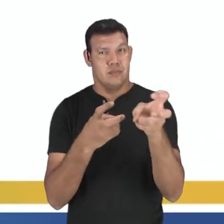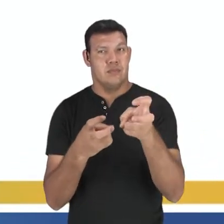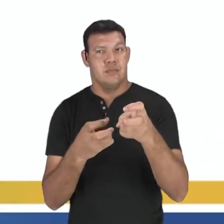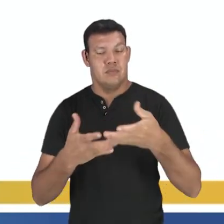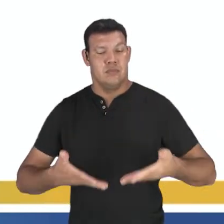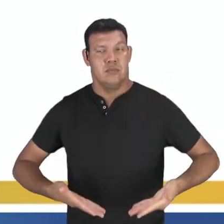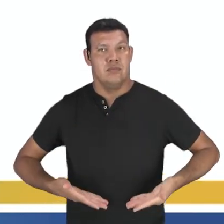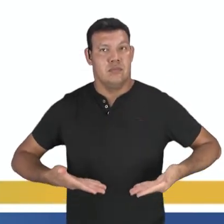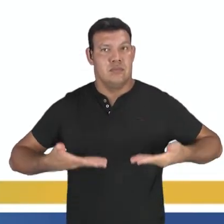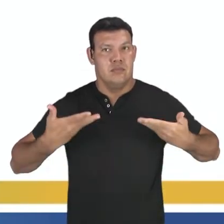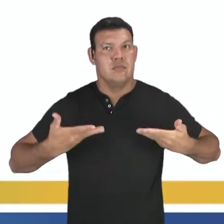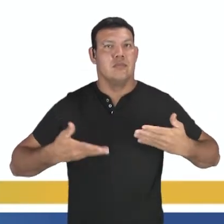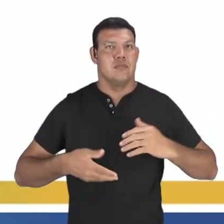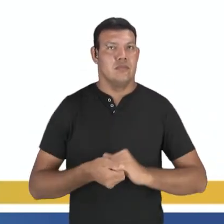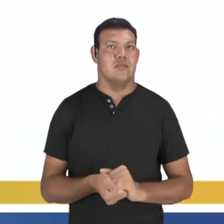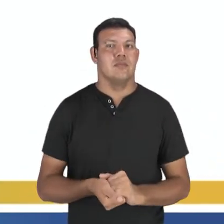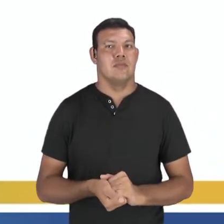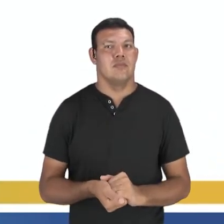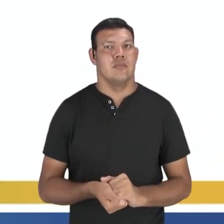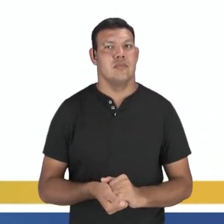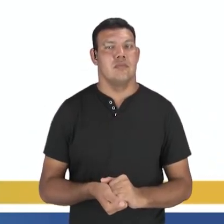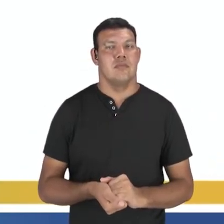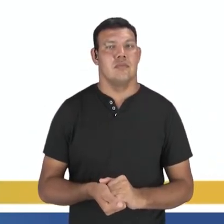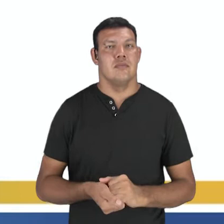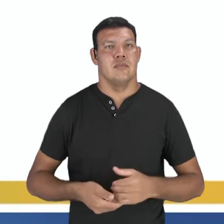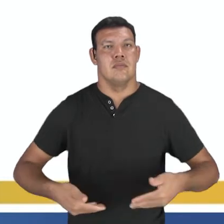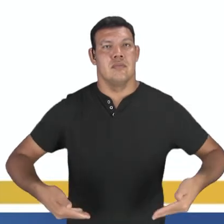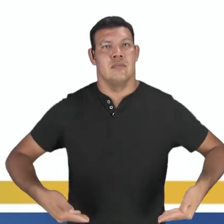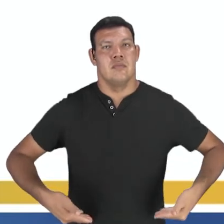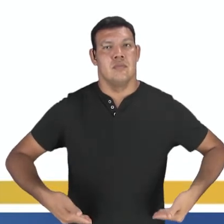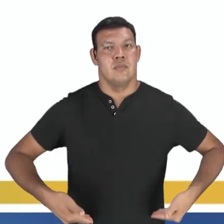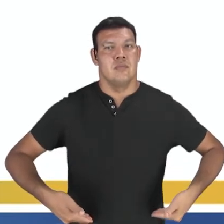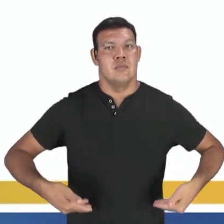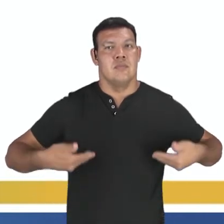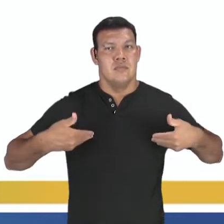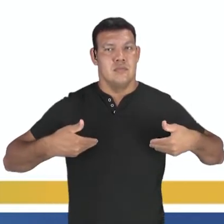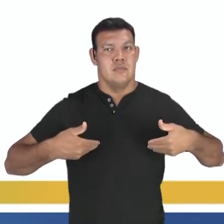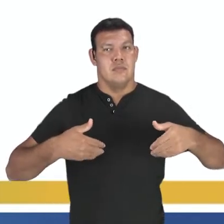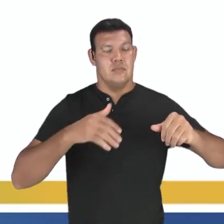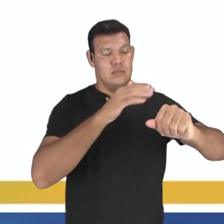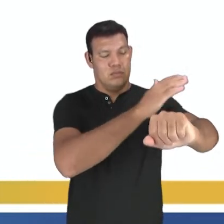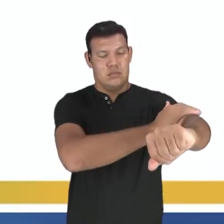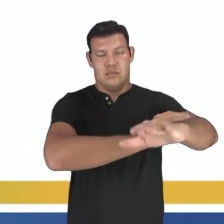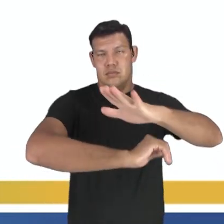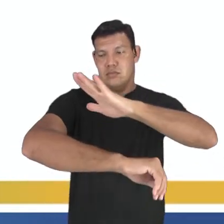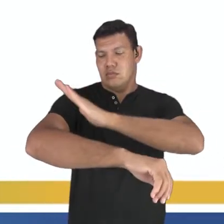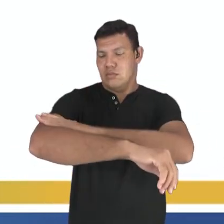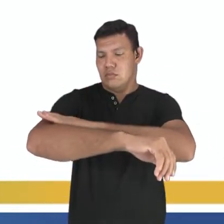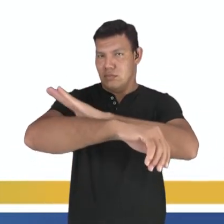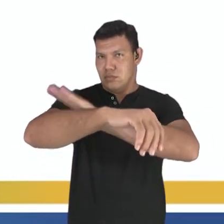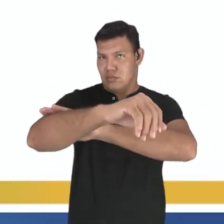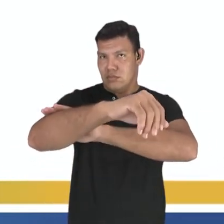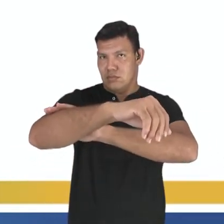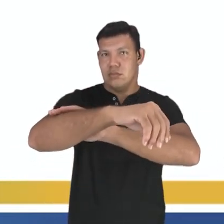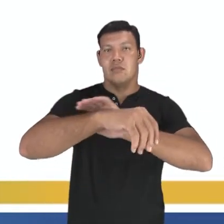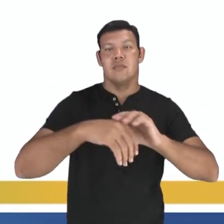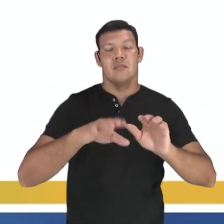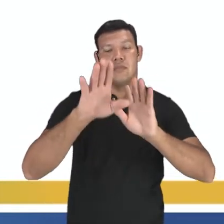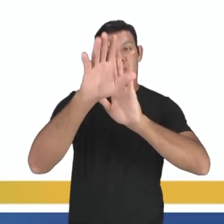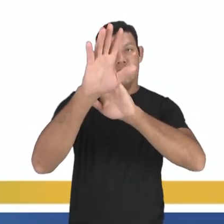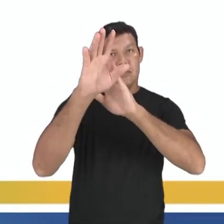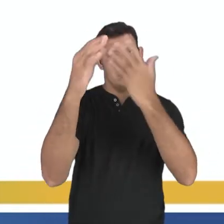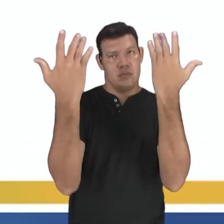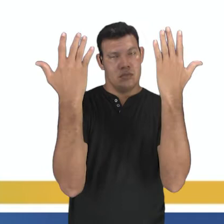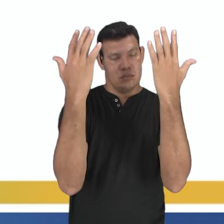membros superiores, nós temos aí a cintura escapular, os nossos braços, o antebraço e até mesmo a nossa